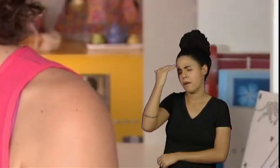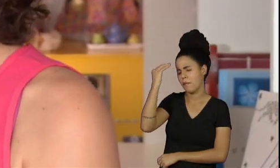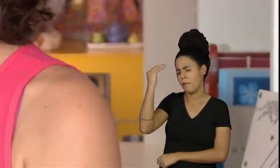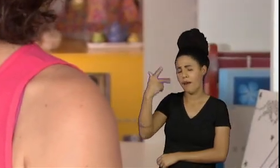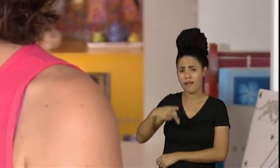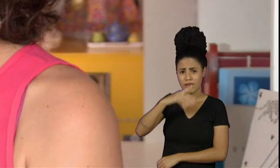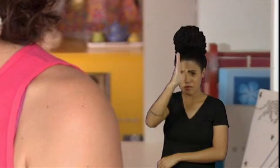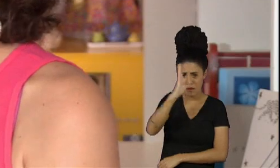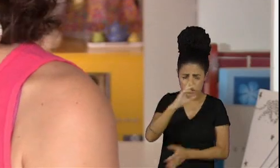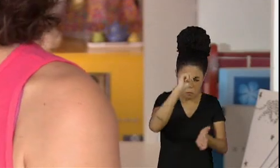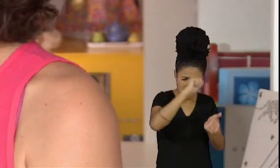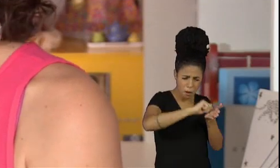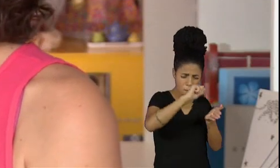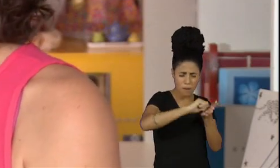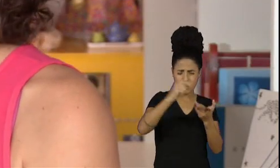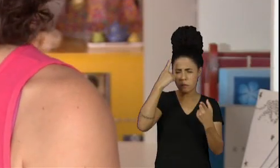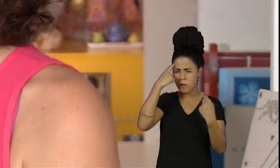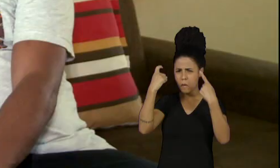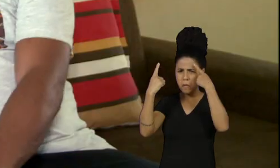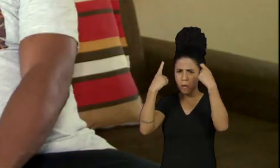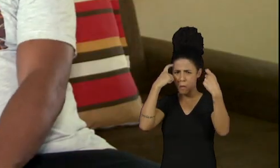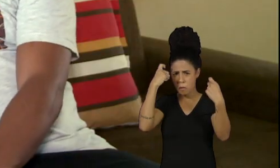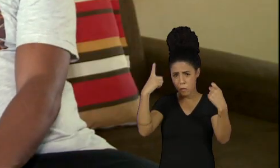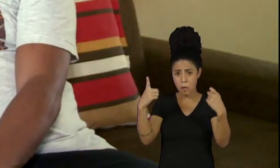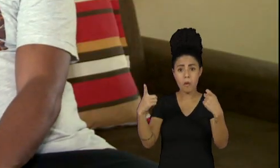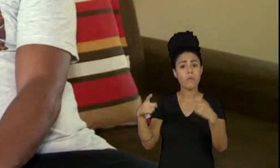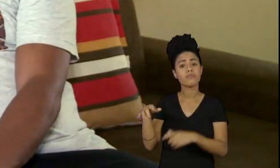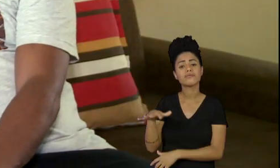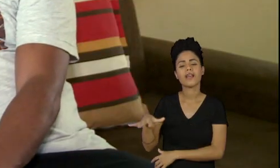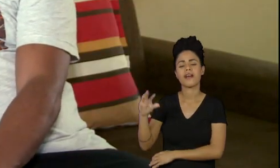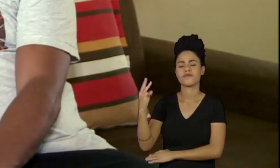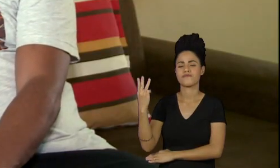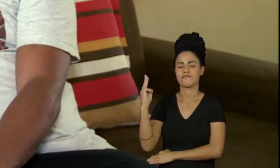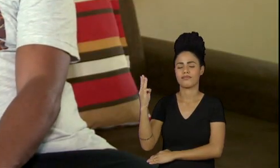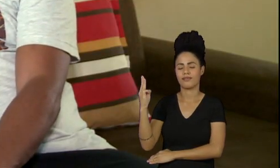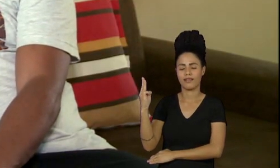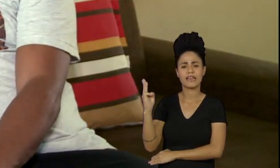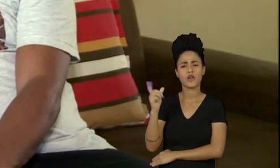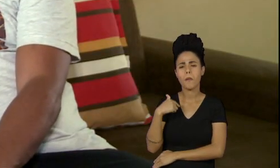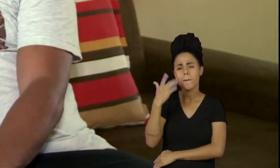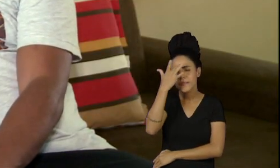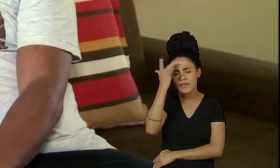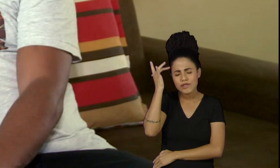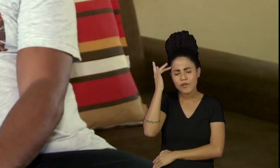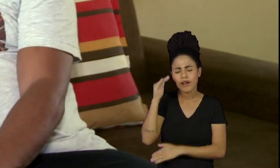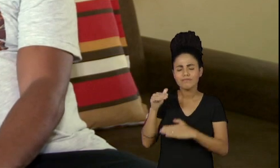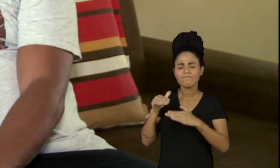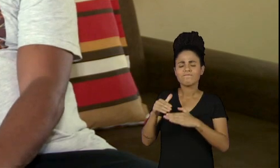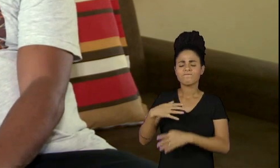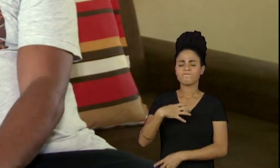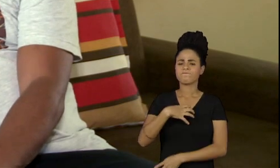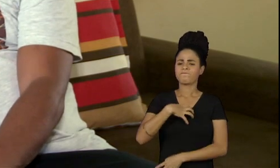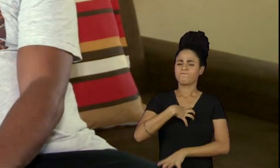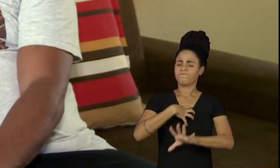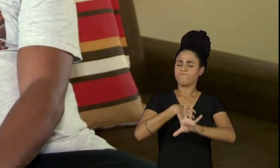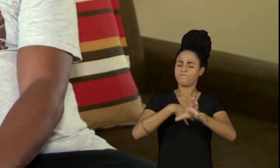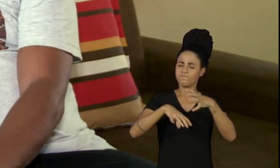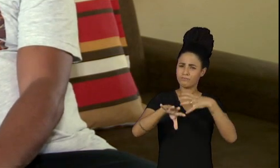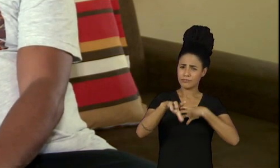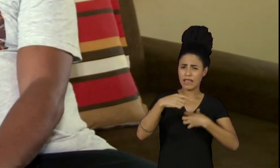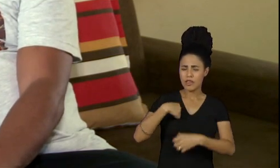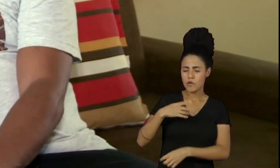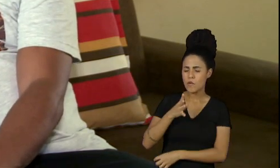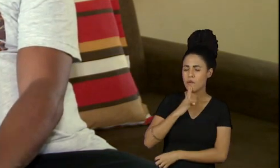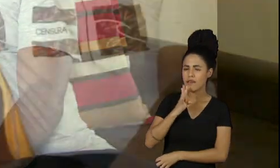Brasil e o maior do Maranhão, né? Uma pessoa assim, mais humilde, mais humana que eu conheci assim, toda a